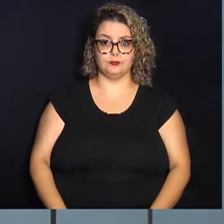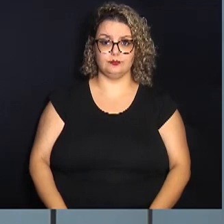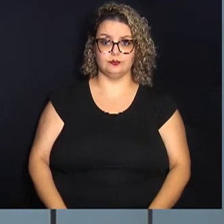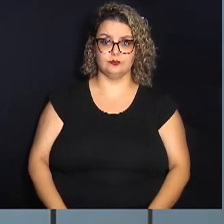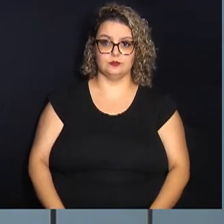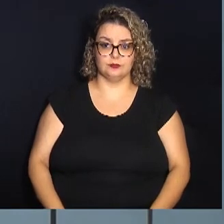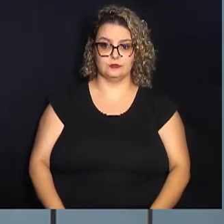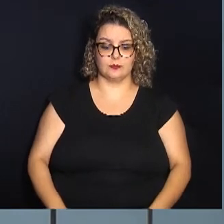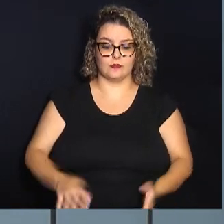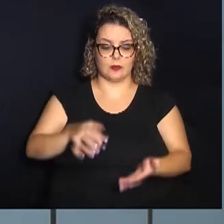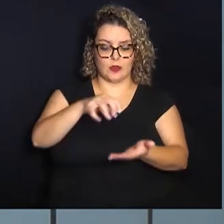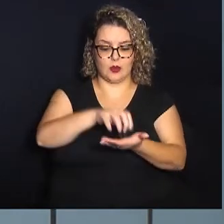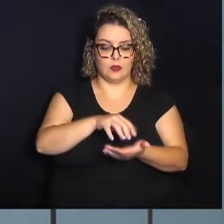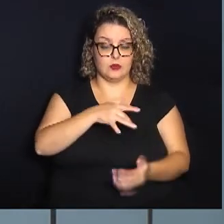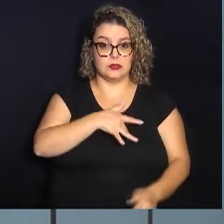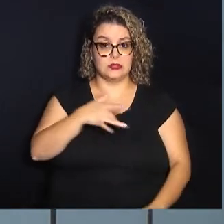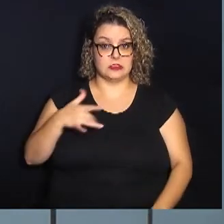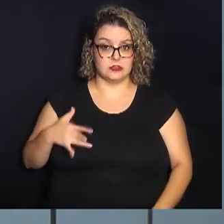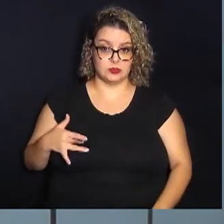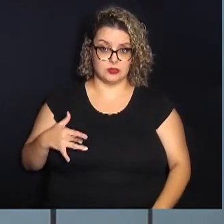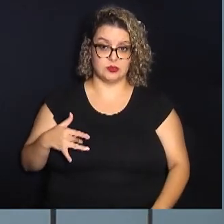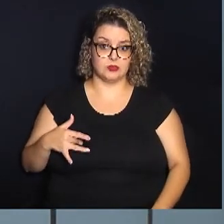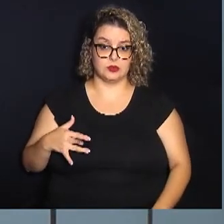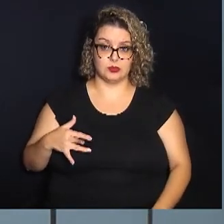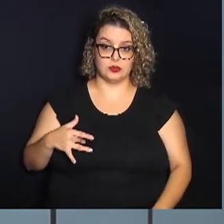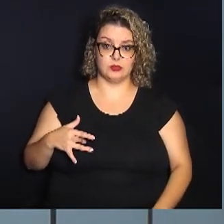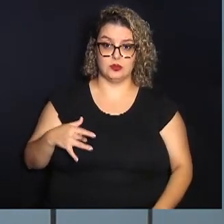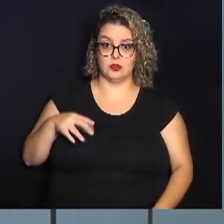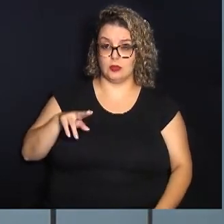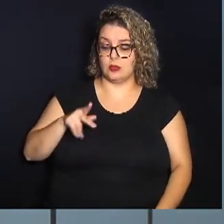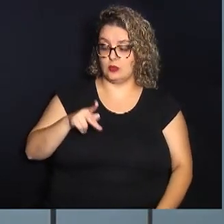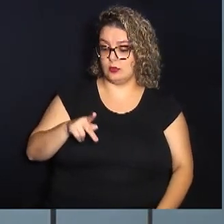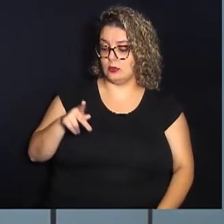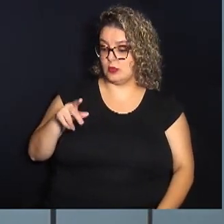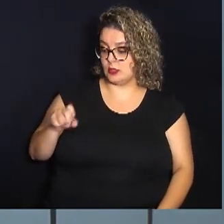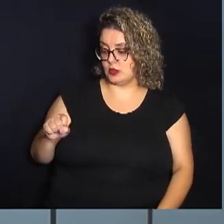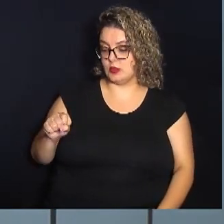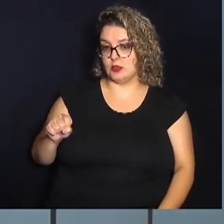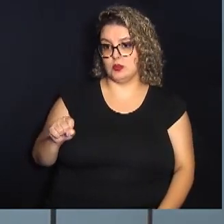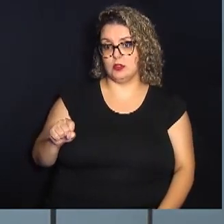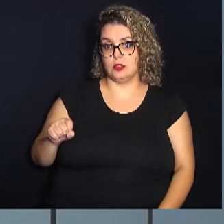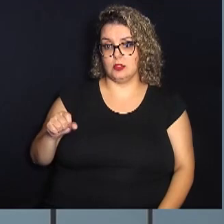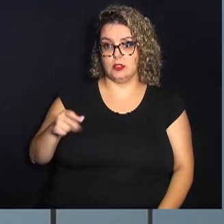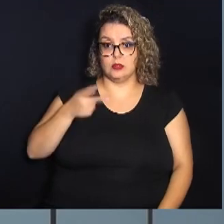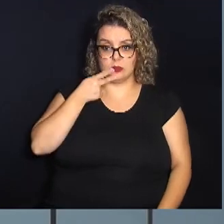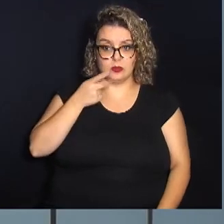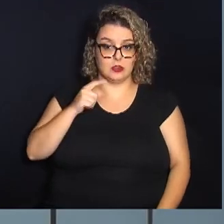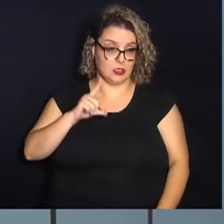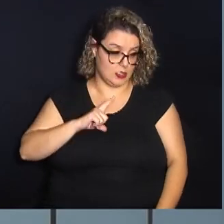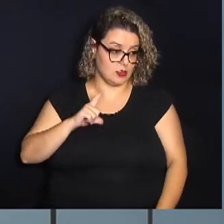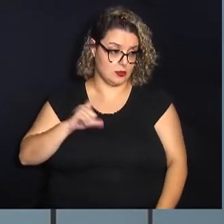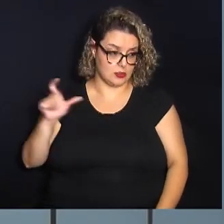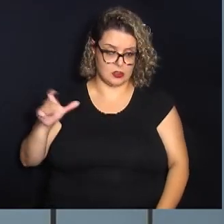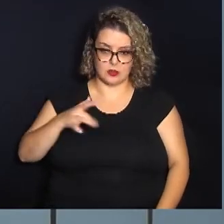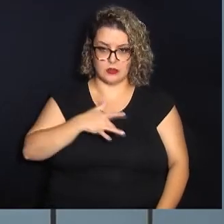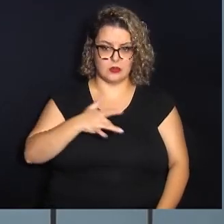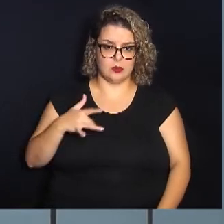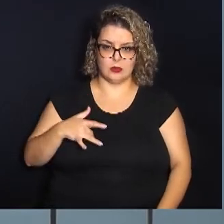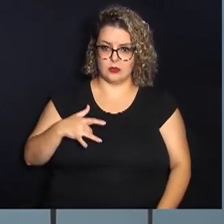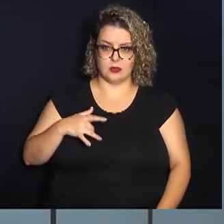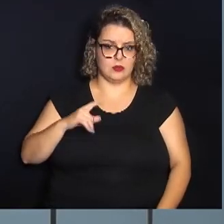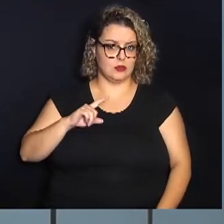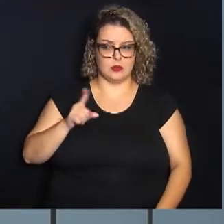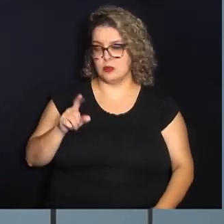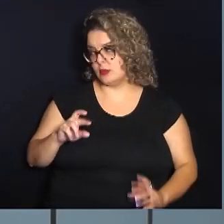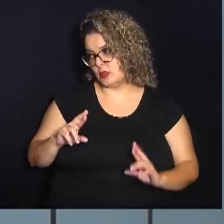de saúde ou pronto-socorro, eu estou falando porque eu tenho um convênio médico, e não é diferente do